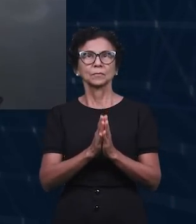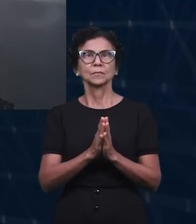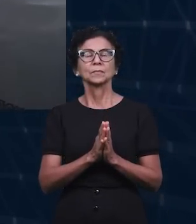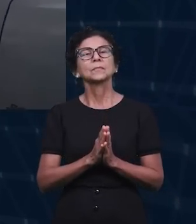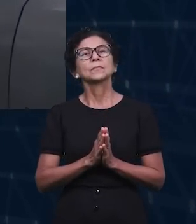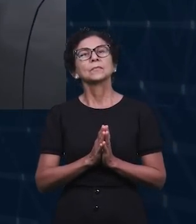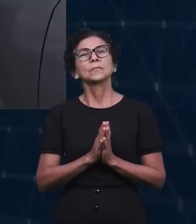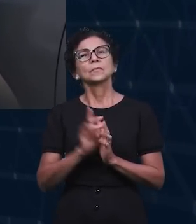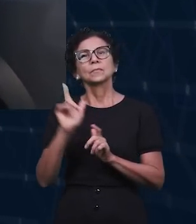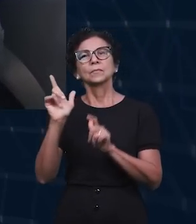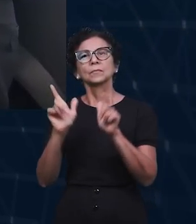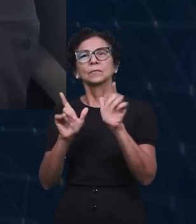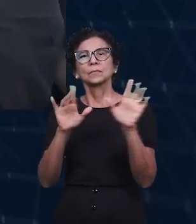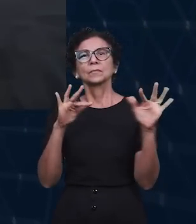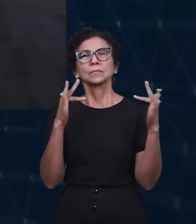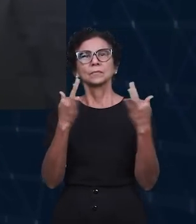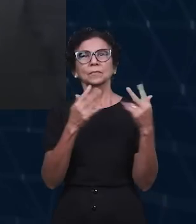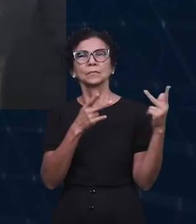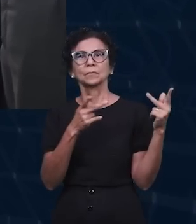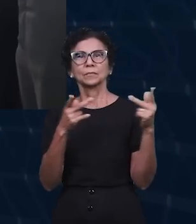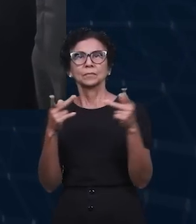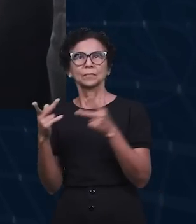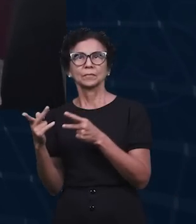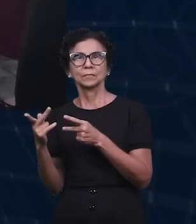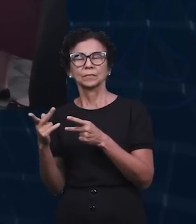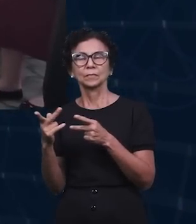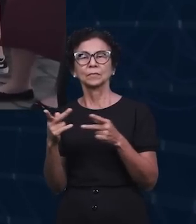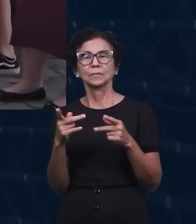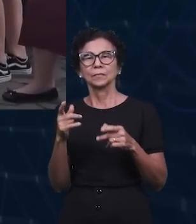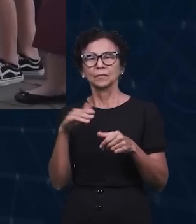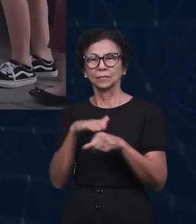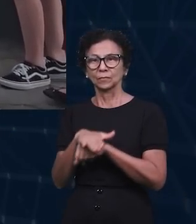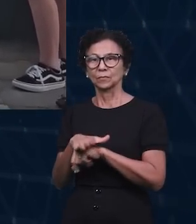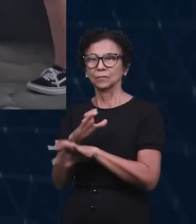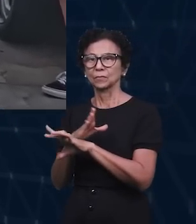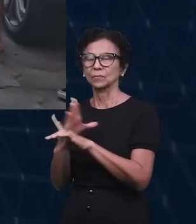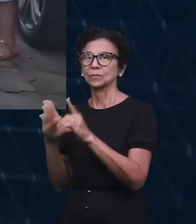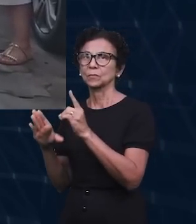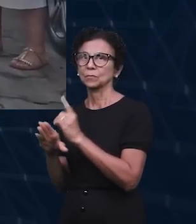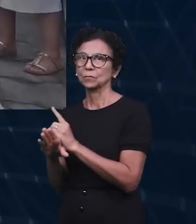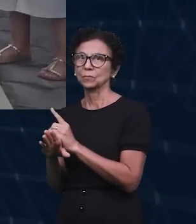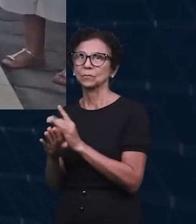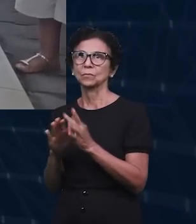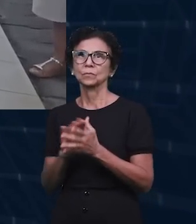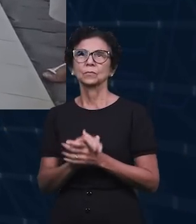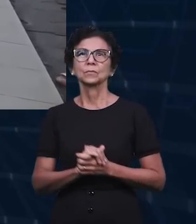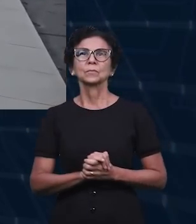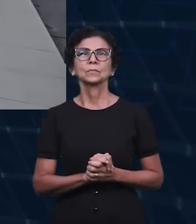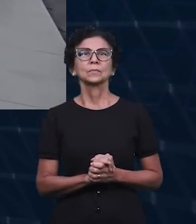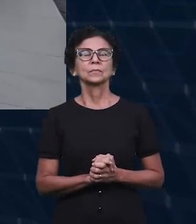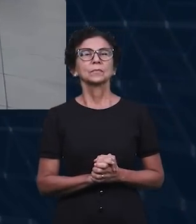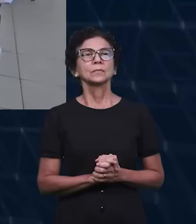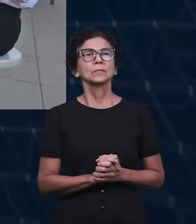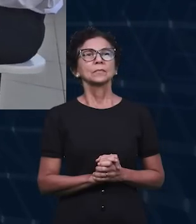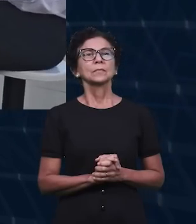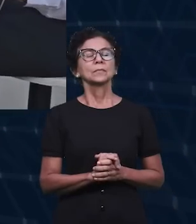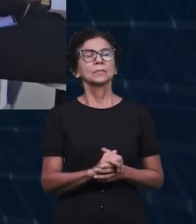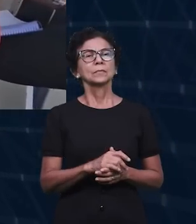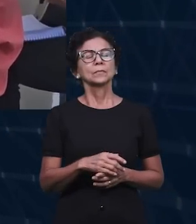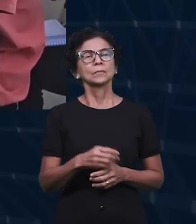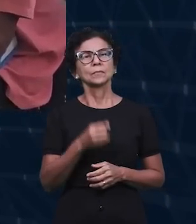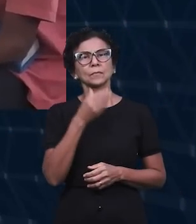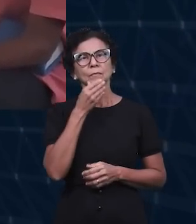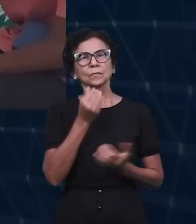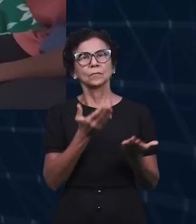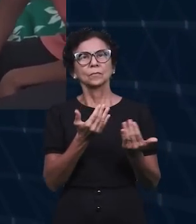lares visitados foram ao culto evangelístico. Uma experiência deste trabalho foi relacionada ao convite virtual. Um jovem de